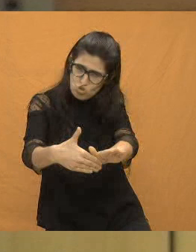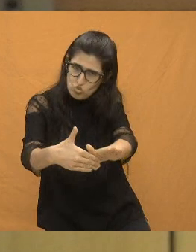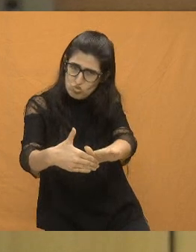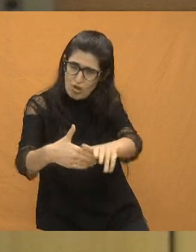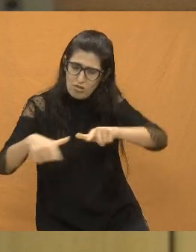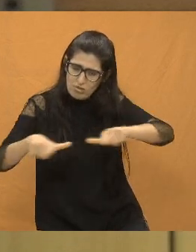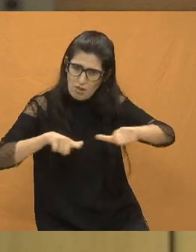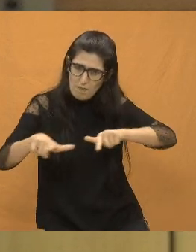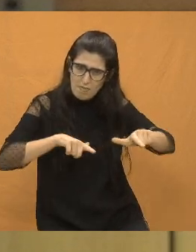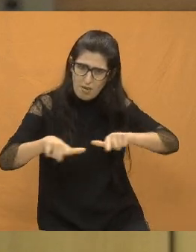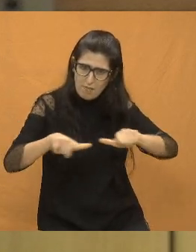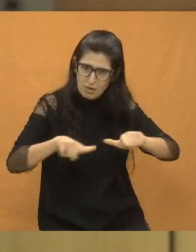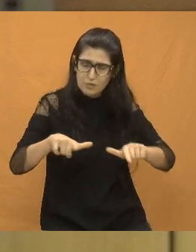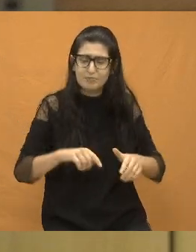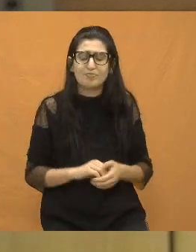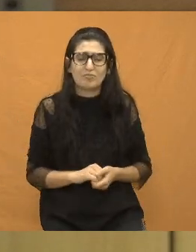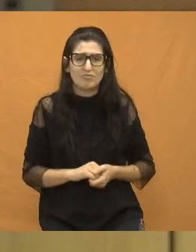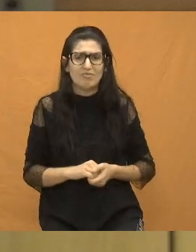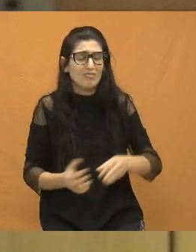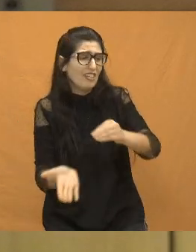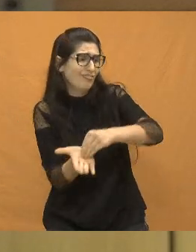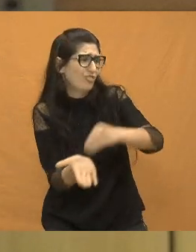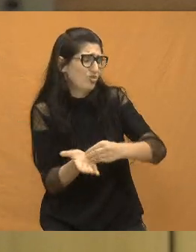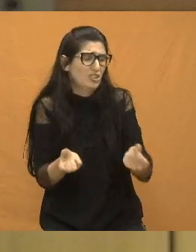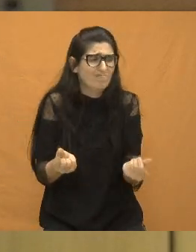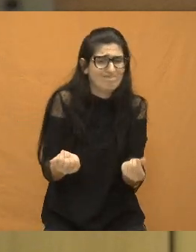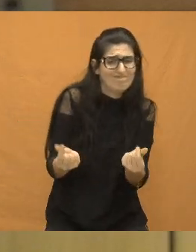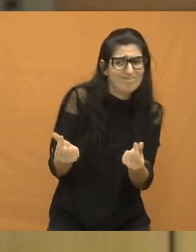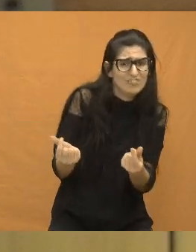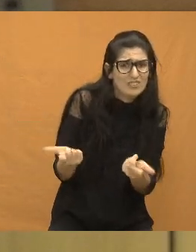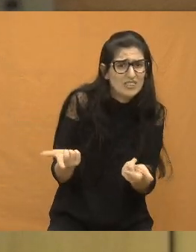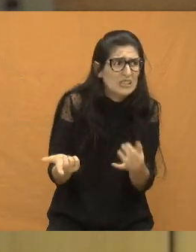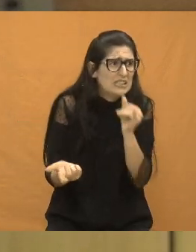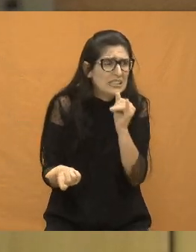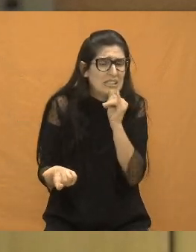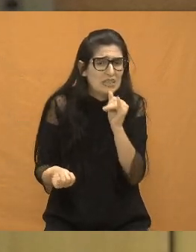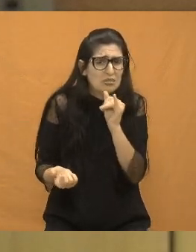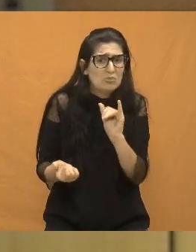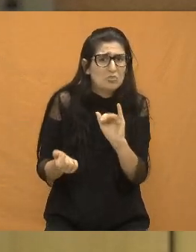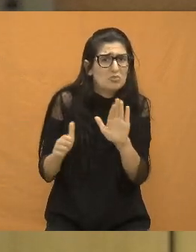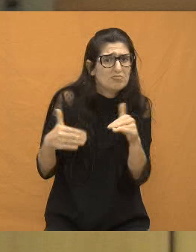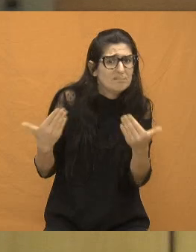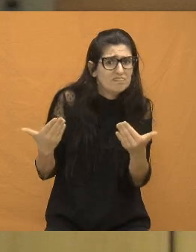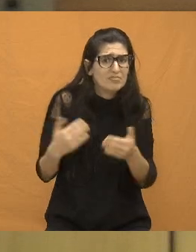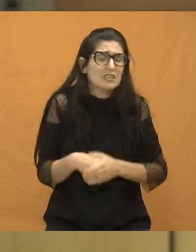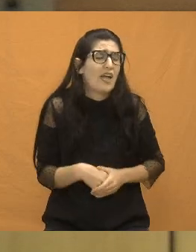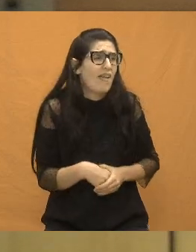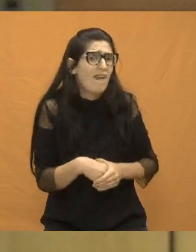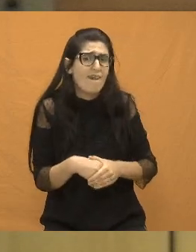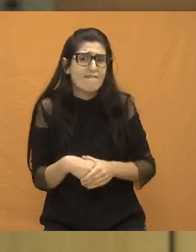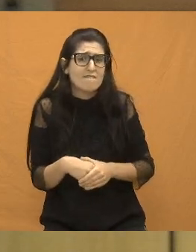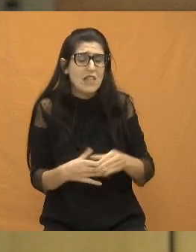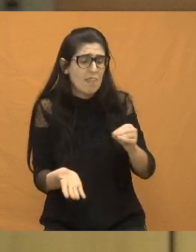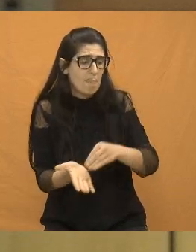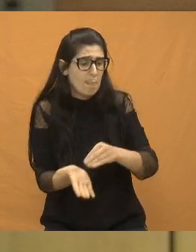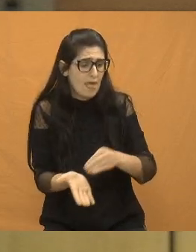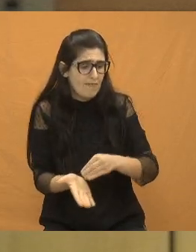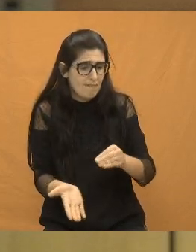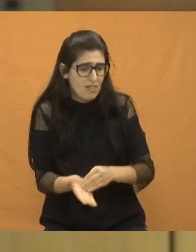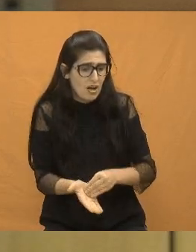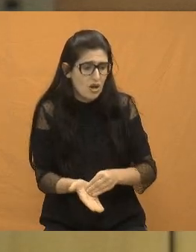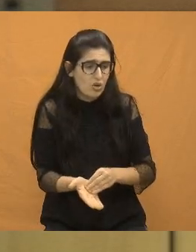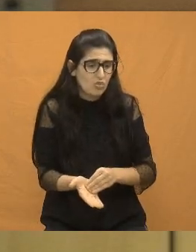comprometido durante o orçamento, empenhado durante o orçamento, e aí então fica esse resto a ser descontado. Por isso que a gente